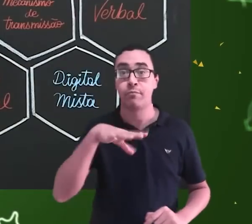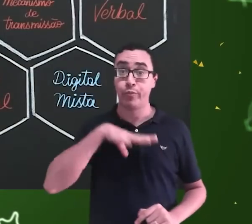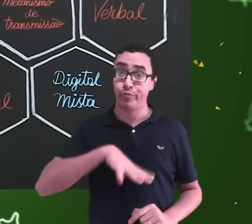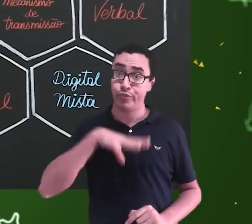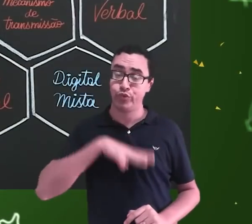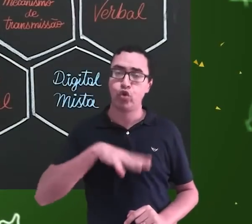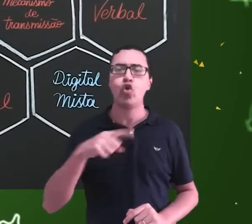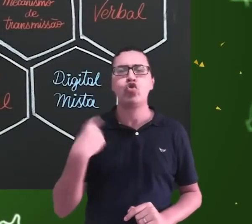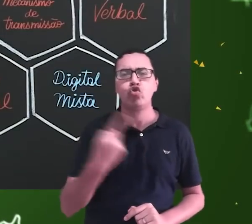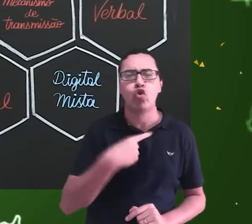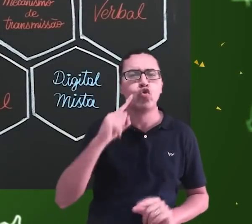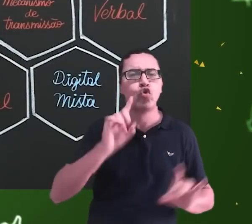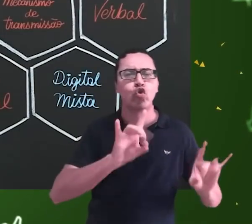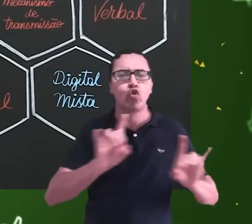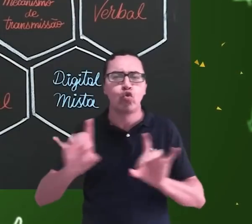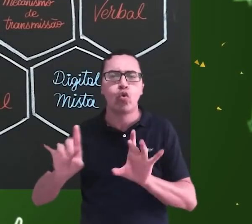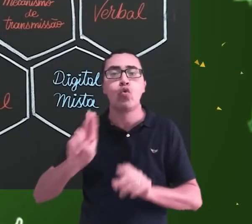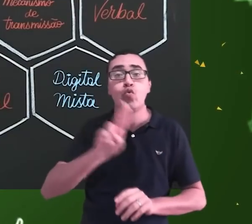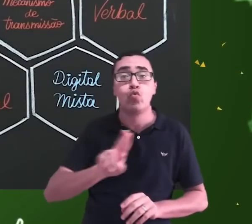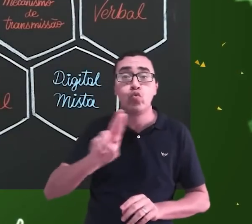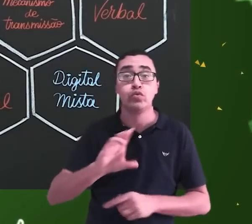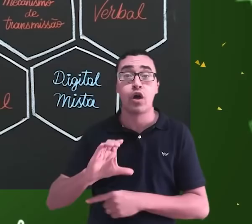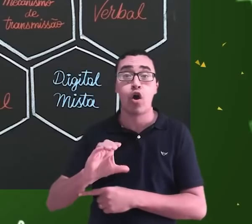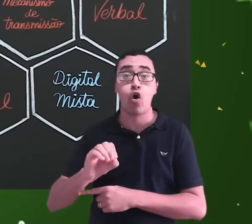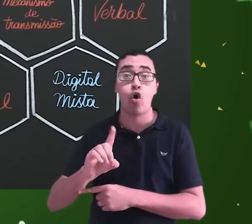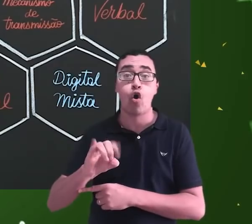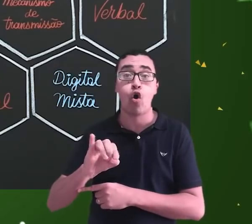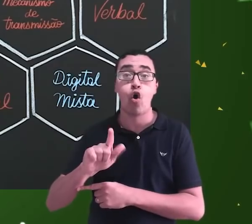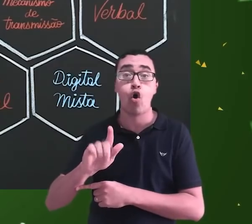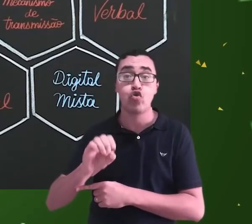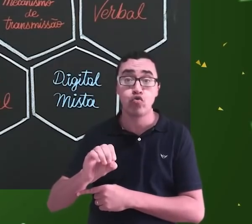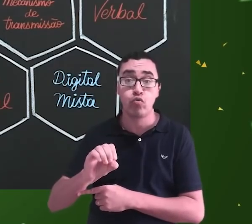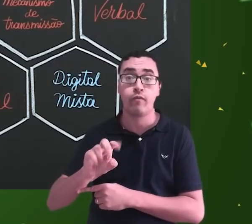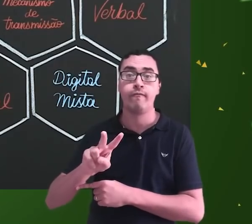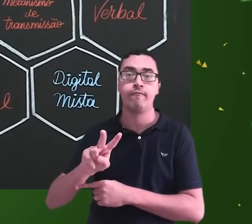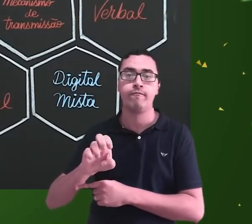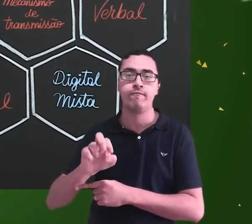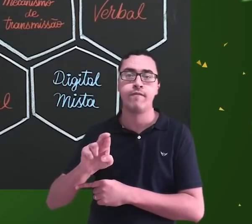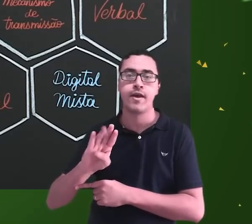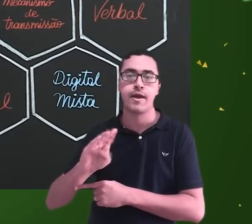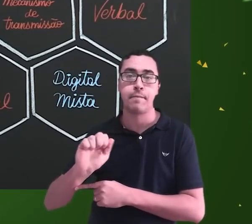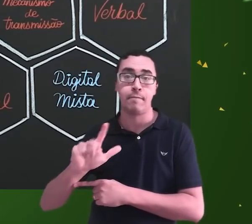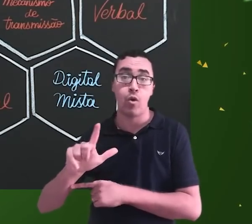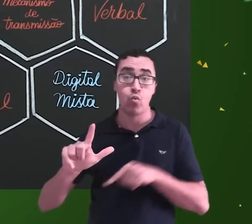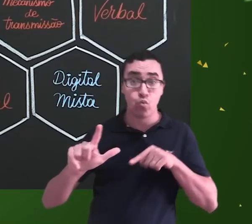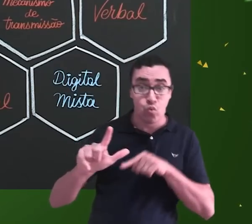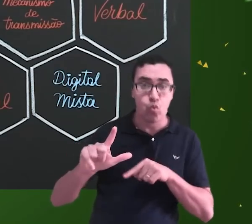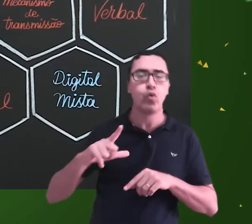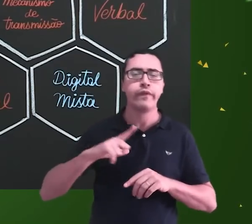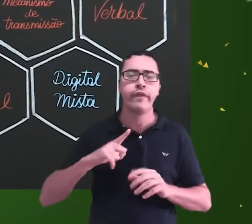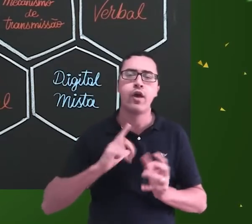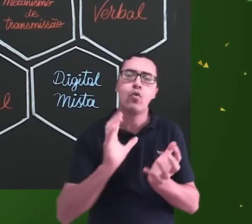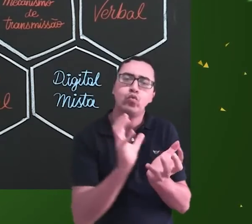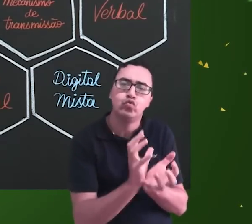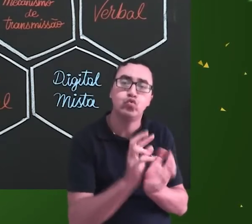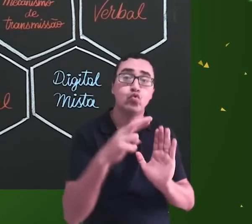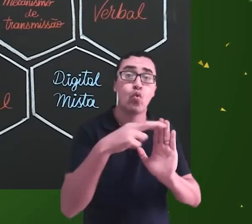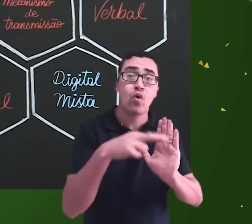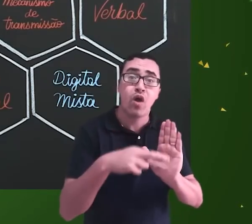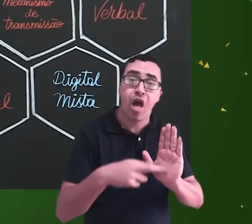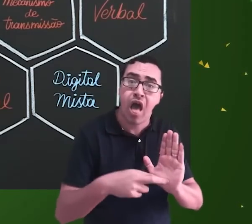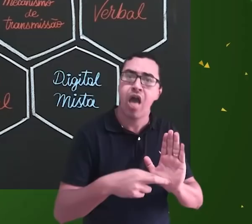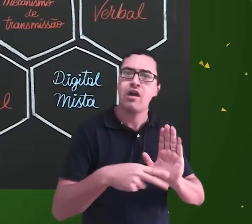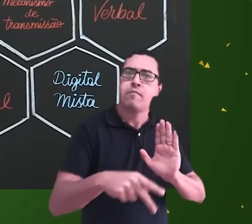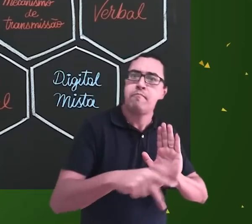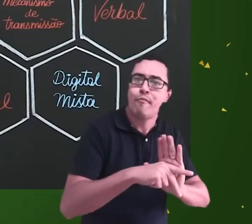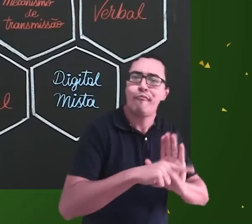utiliza diariamente um código verbal para se comunicar. Esse código tem um conjunto de regras próprias. Por